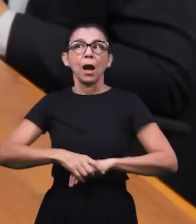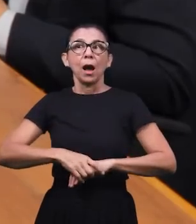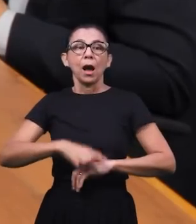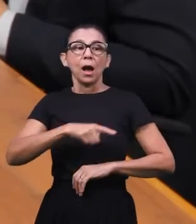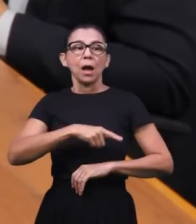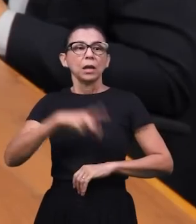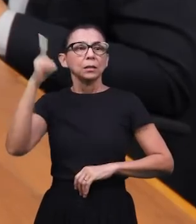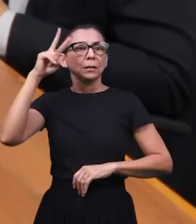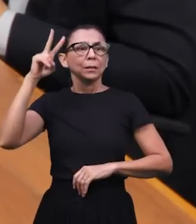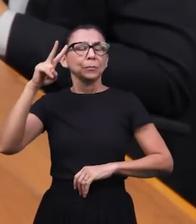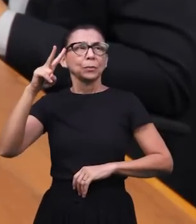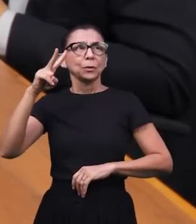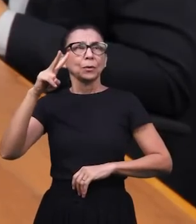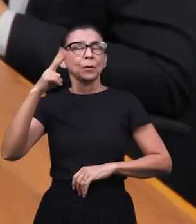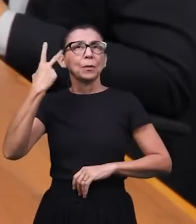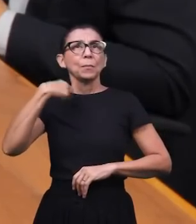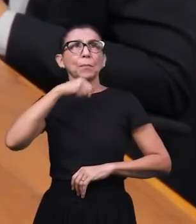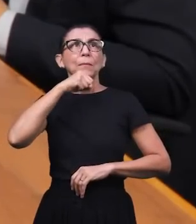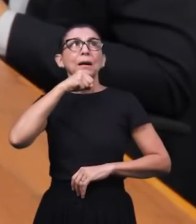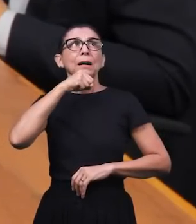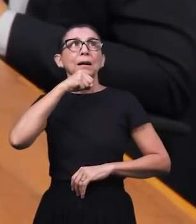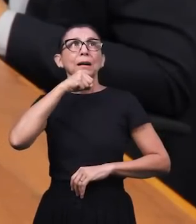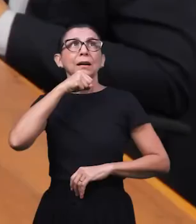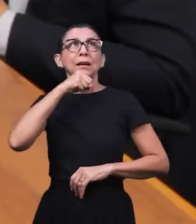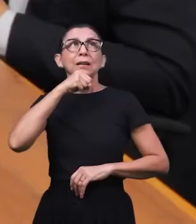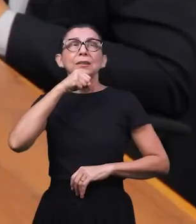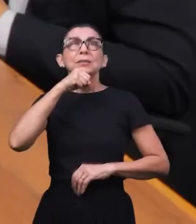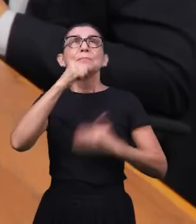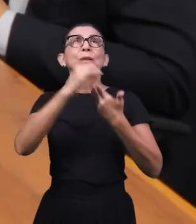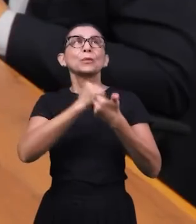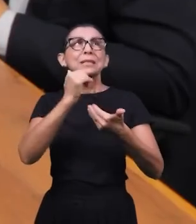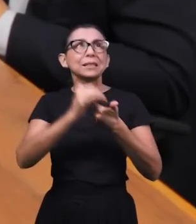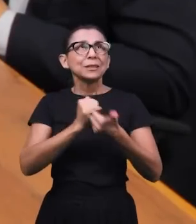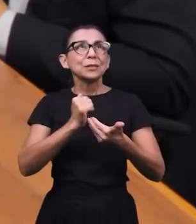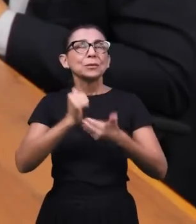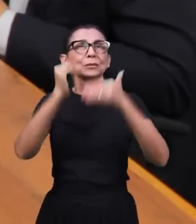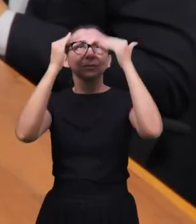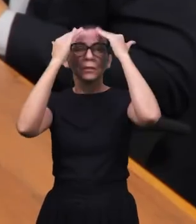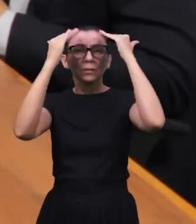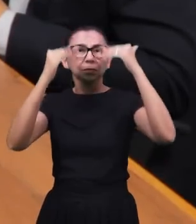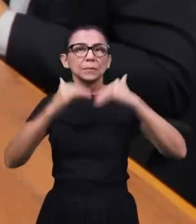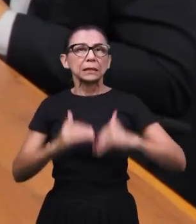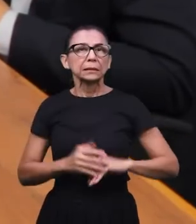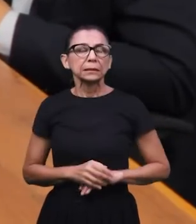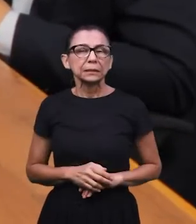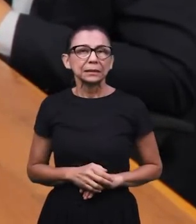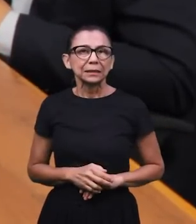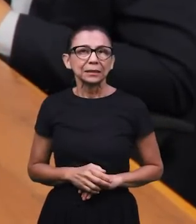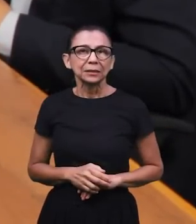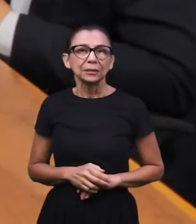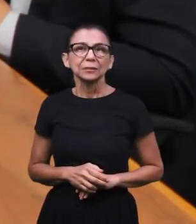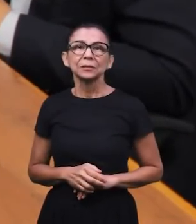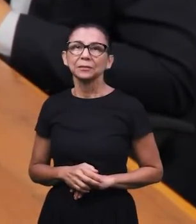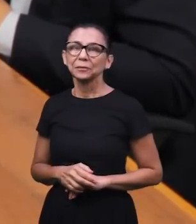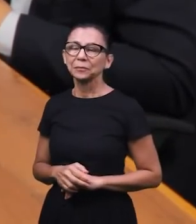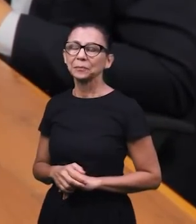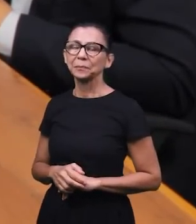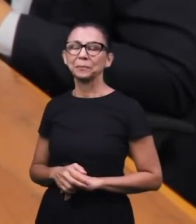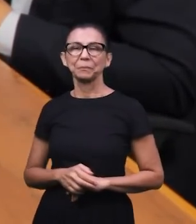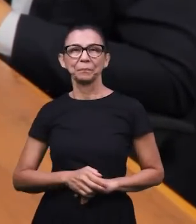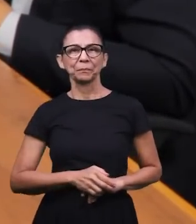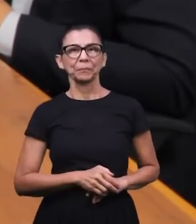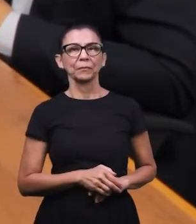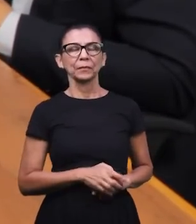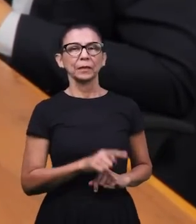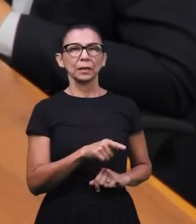clamou, orou, a Bíblia diz que ele orou, depois pode até mostrar esse versículo, ele orou. Sim. Ele orou aqui